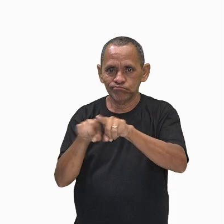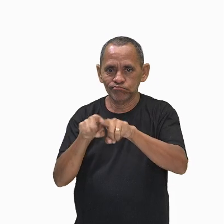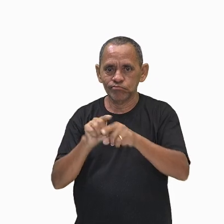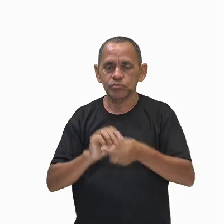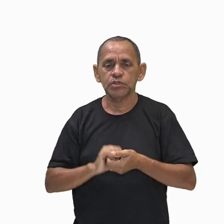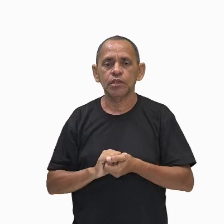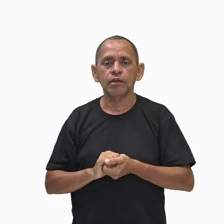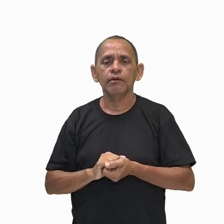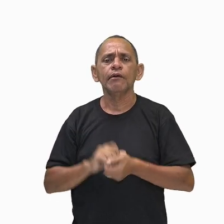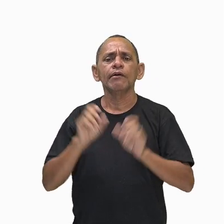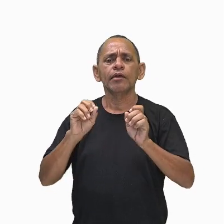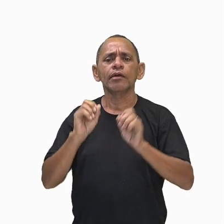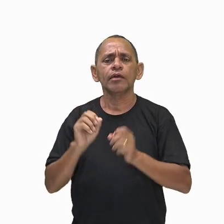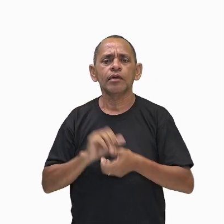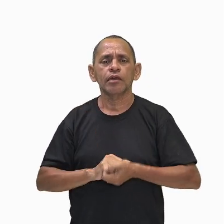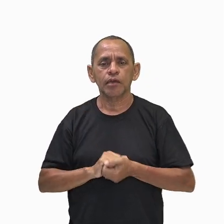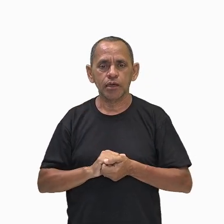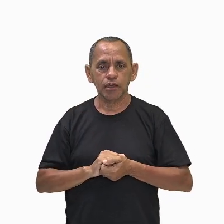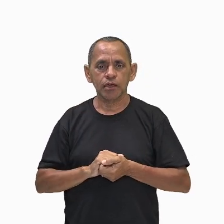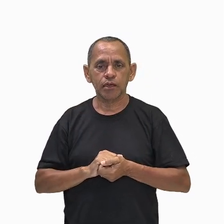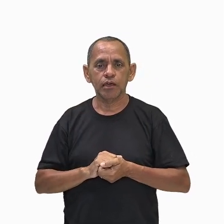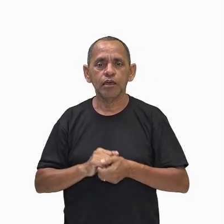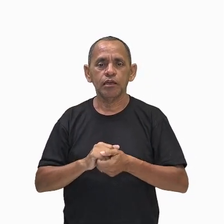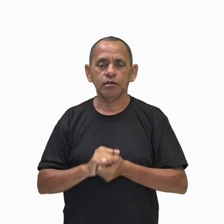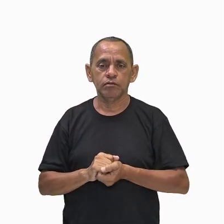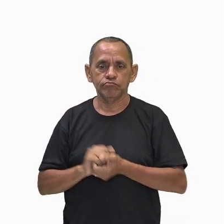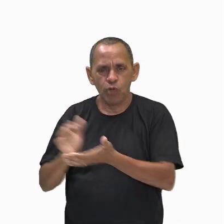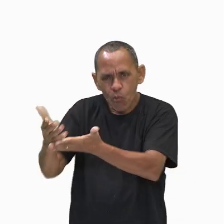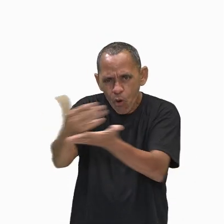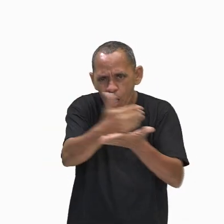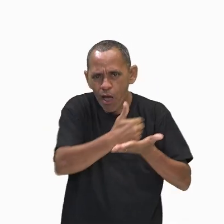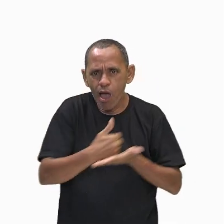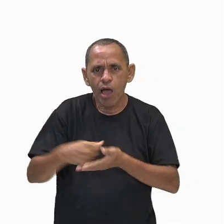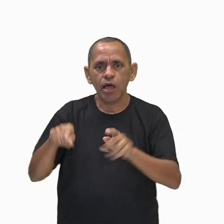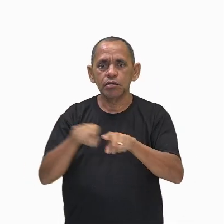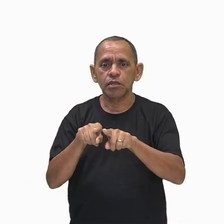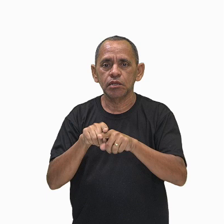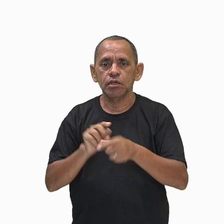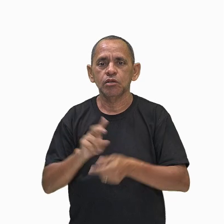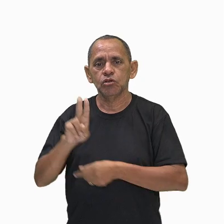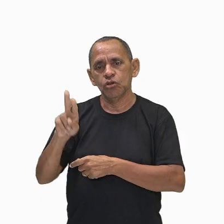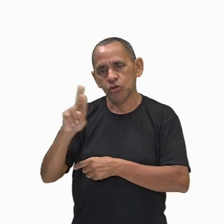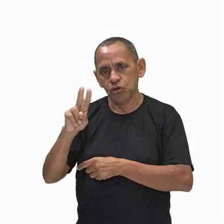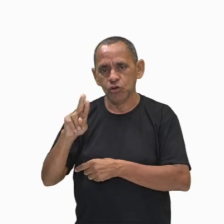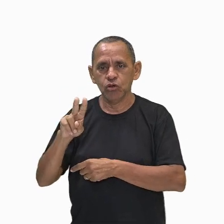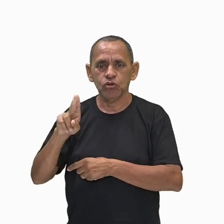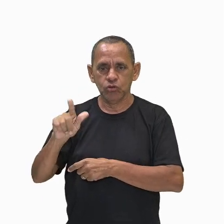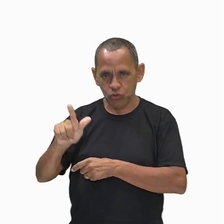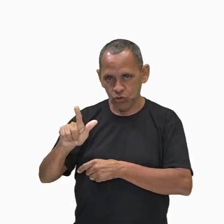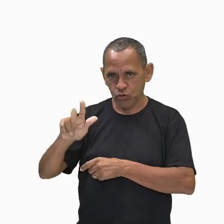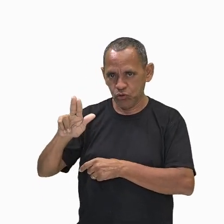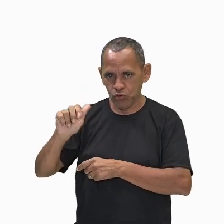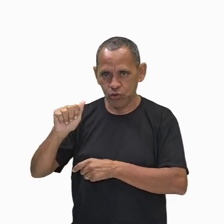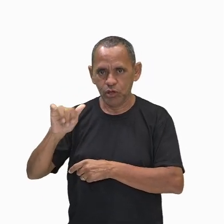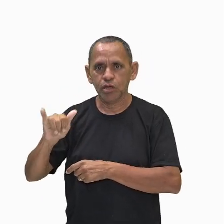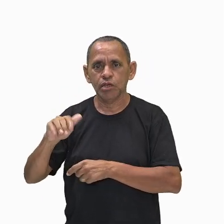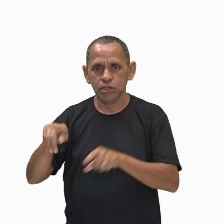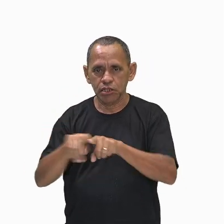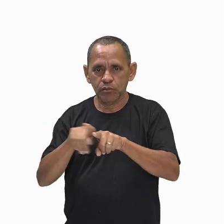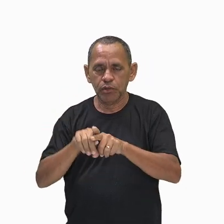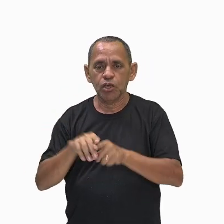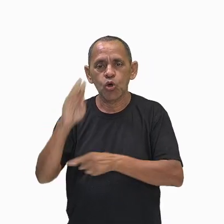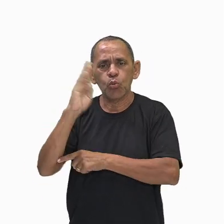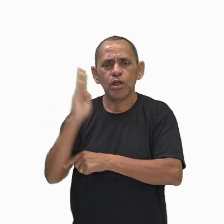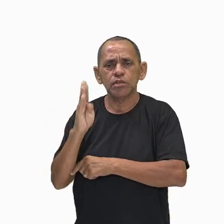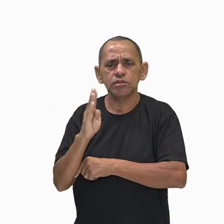posse da colônia do Sacramento? Atualmente corresponde, então, ao Uruguai, tá? Então, é exatamente aí o